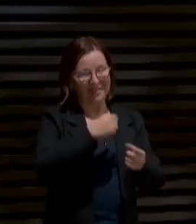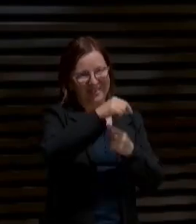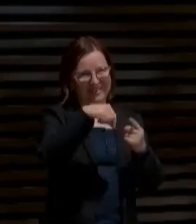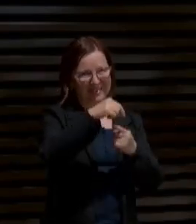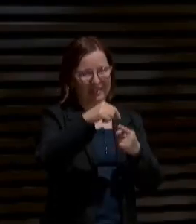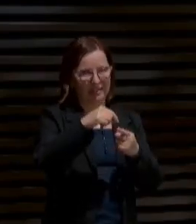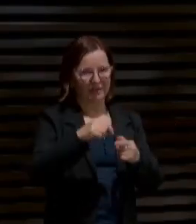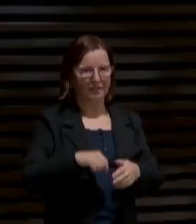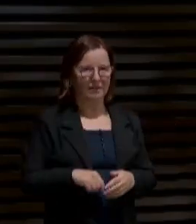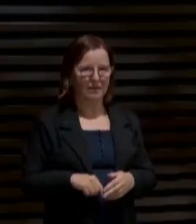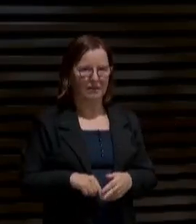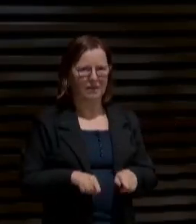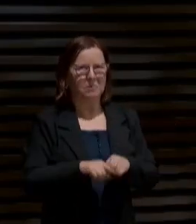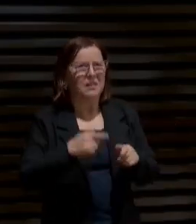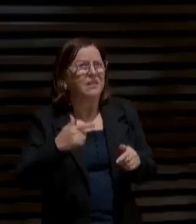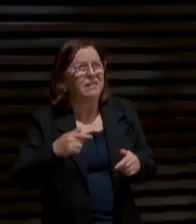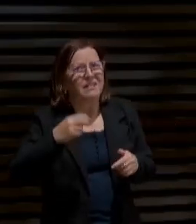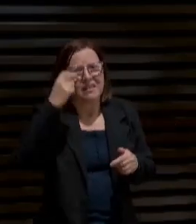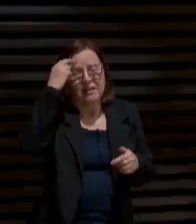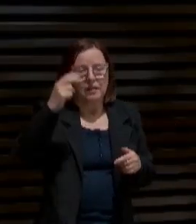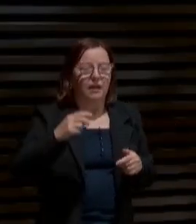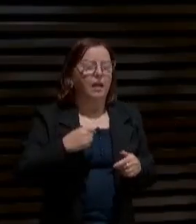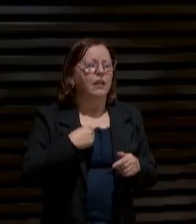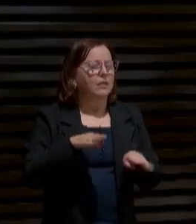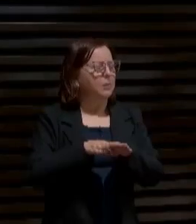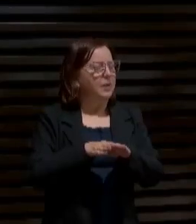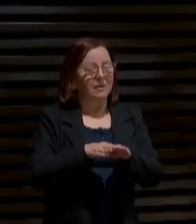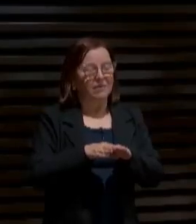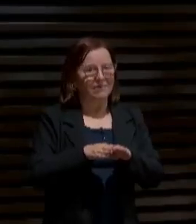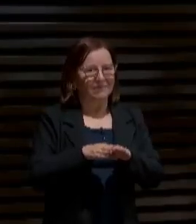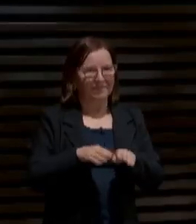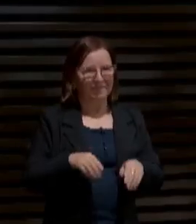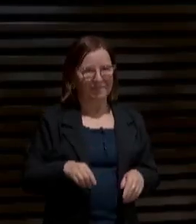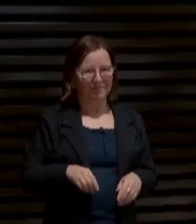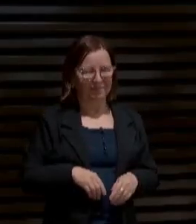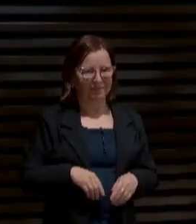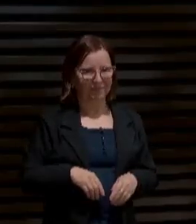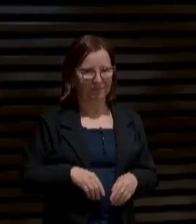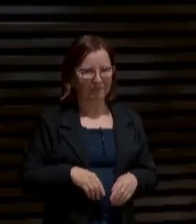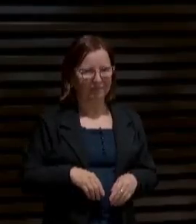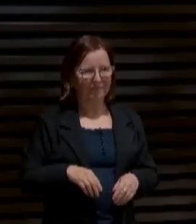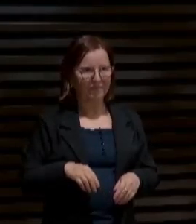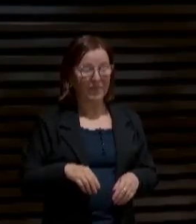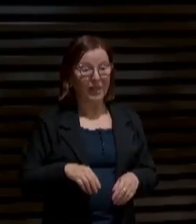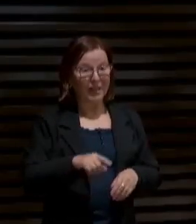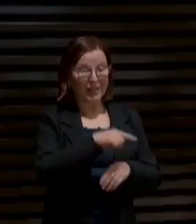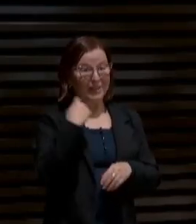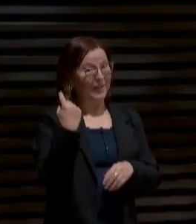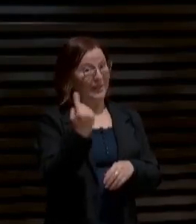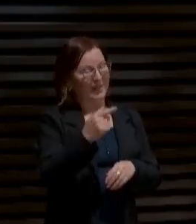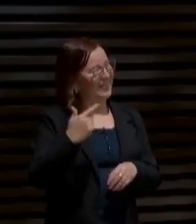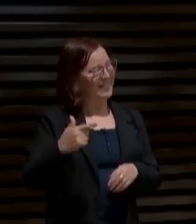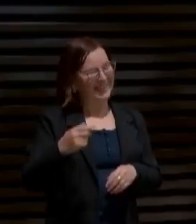mas eu não tenho capacidade nem eu não que sejamos capazes por nós mesmo mas a